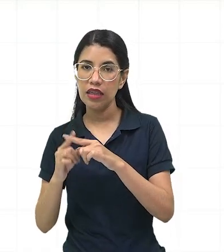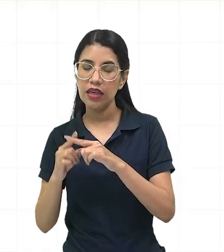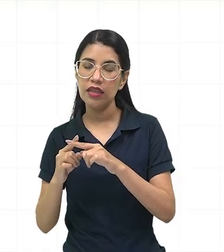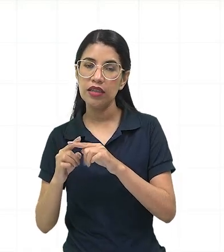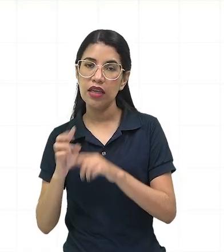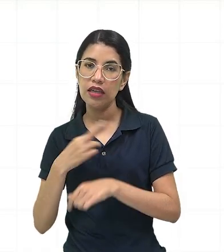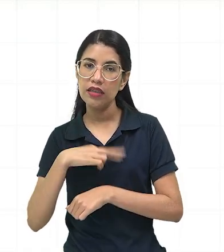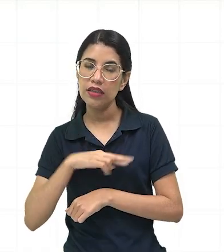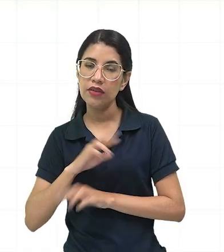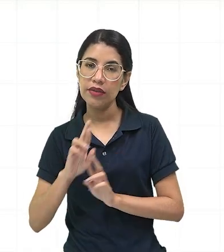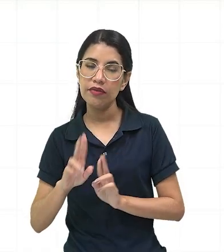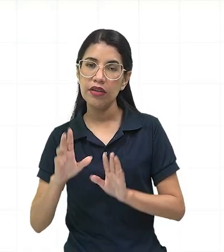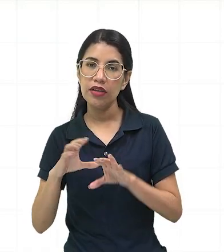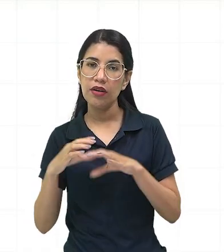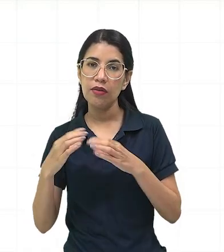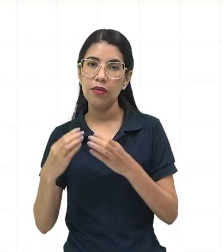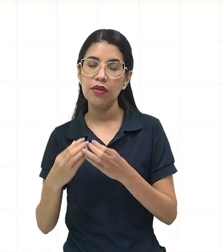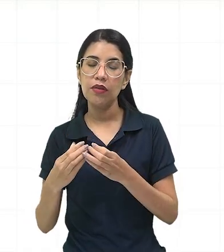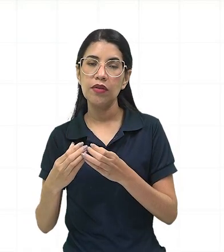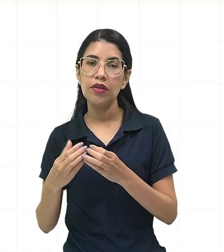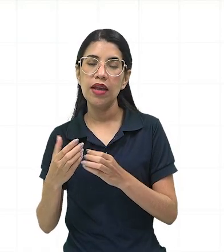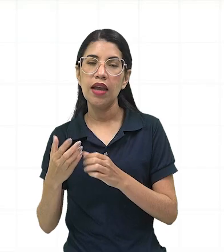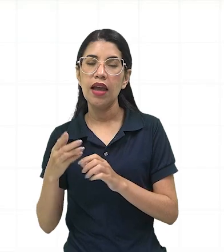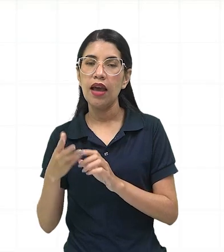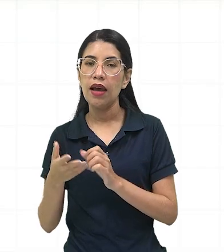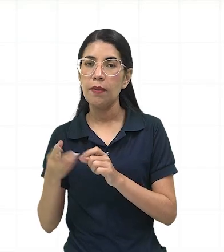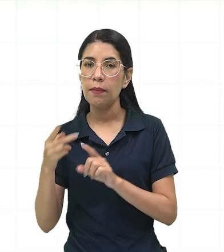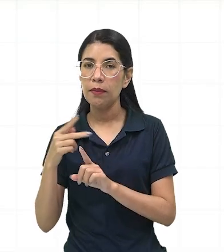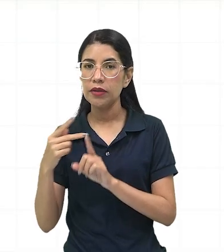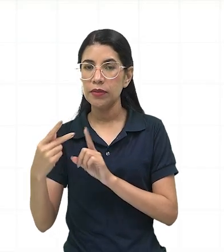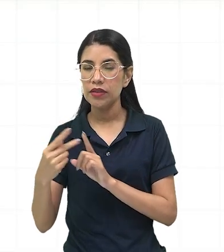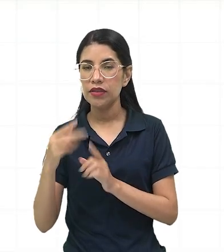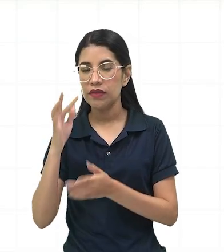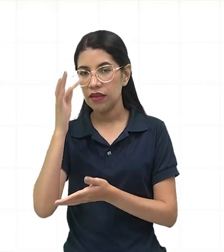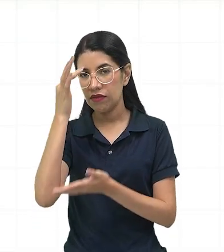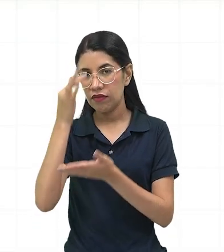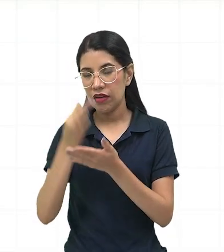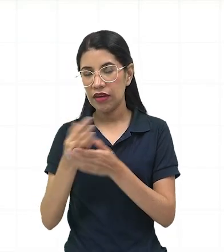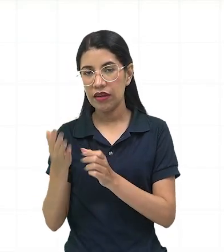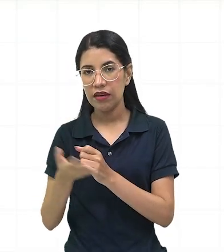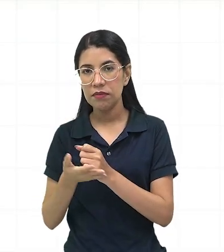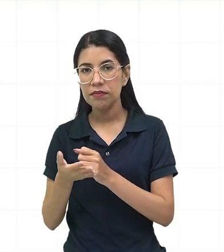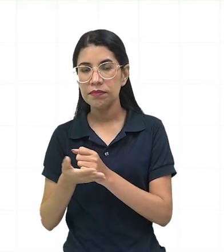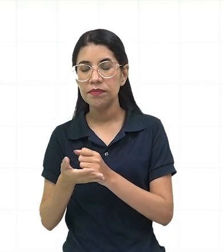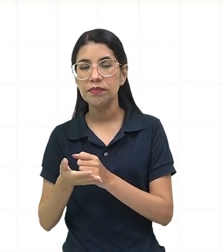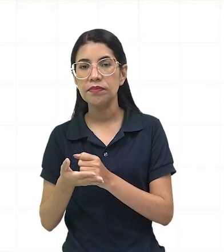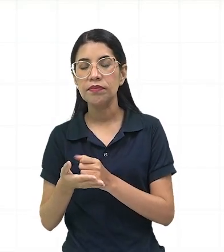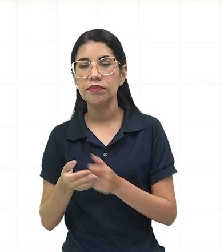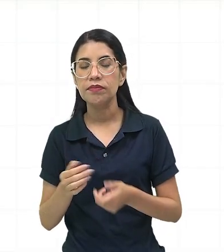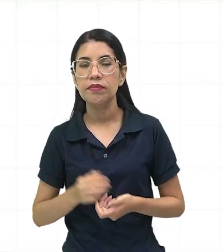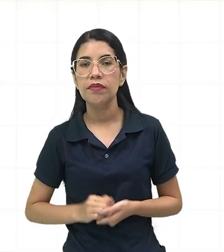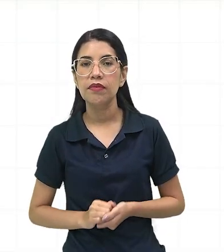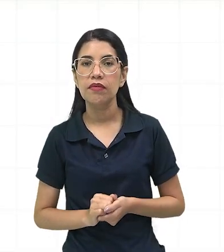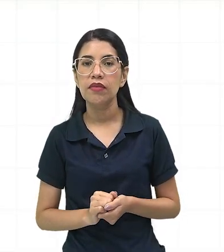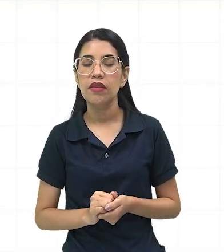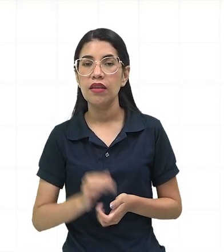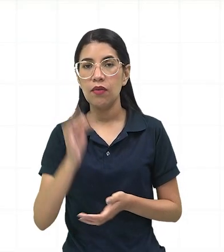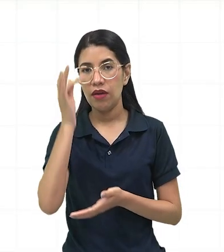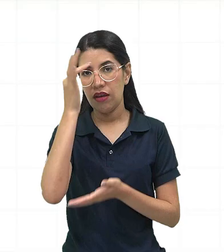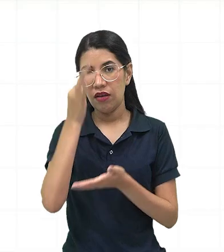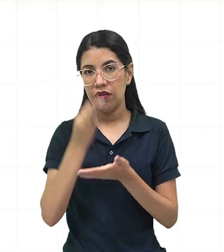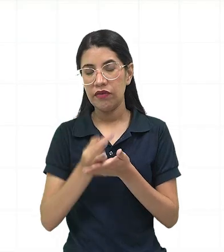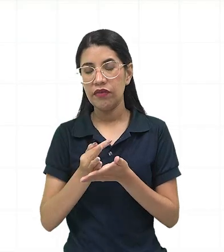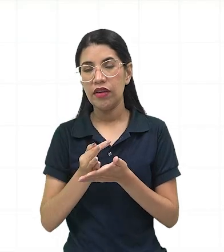comunidade ela vai ter como óculos hermenêutico a fé. Então a fé vai ser, na verdade, o pano